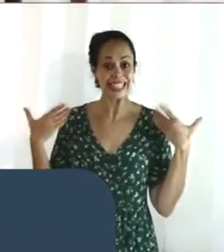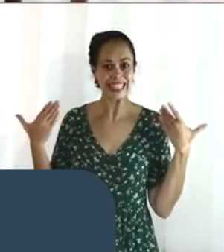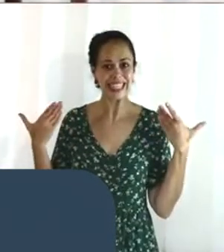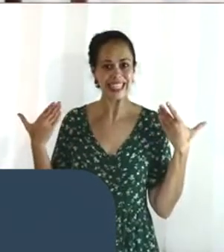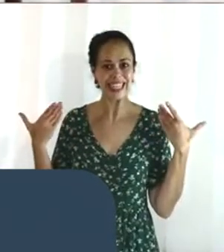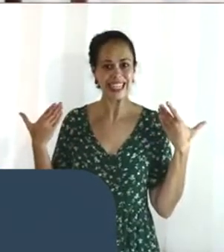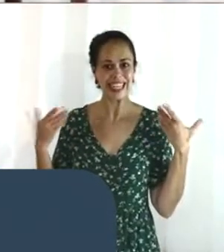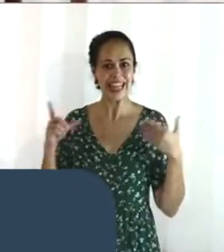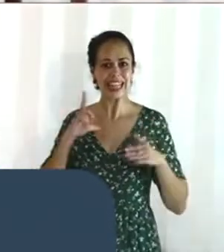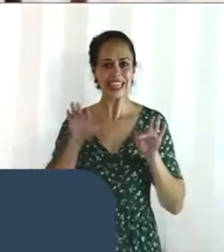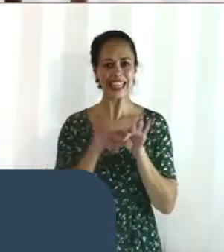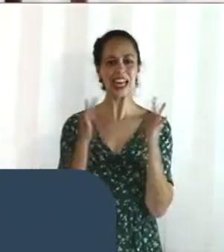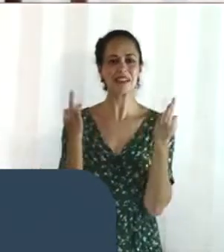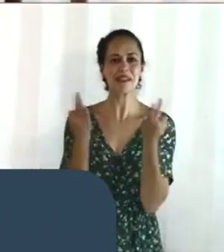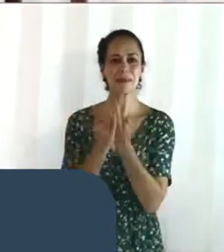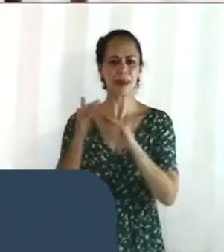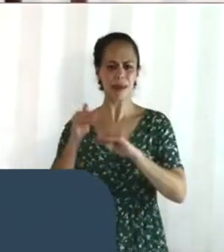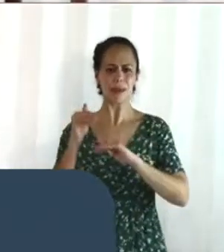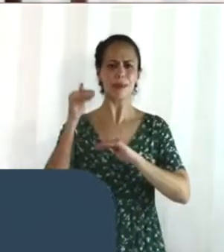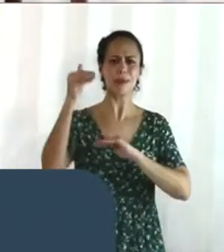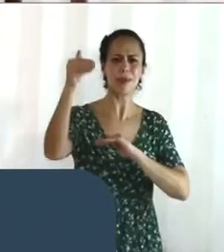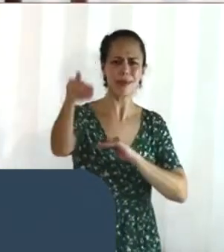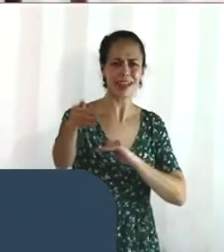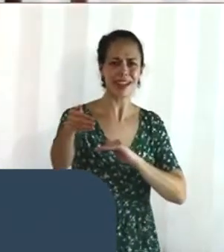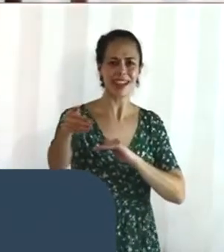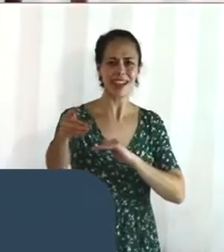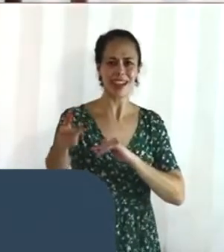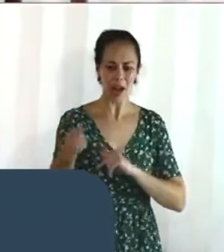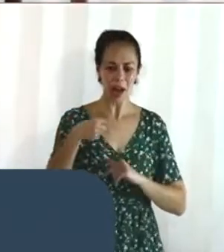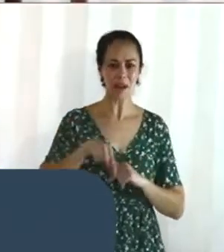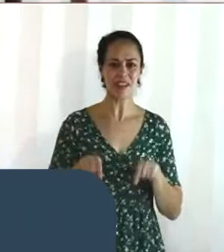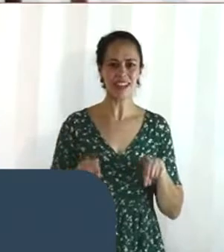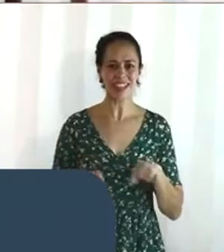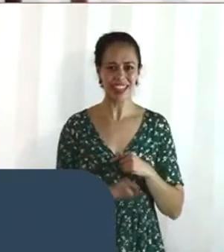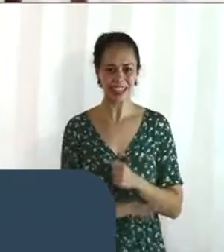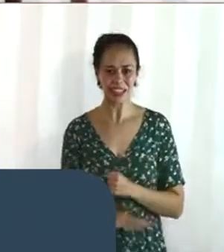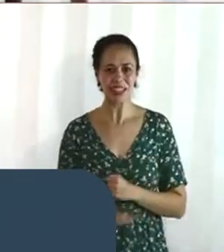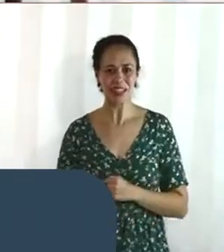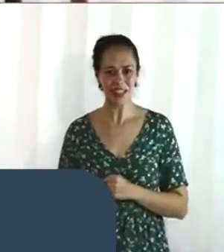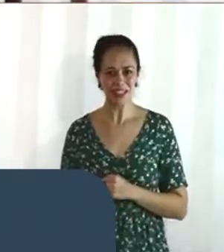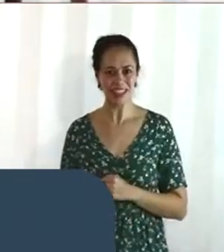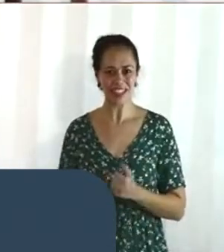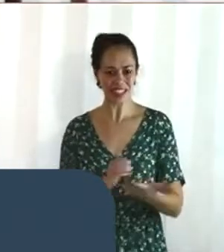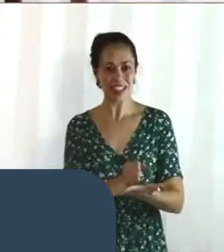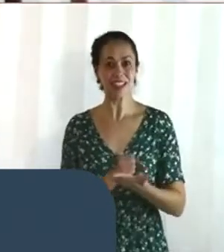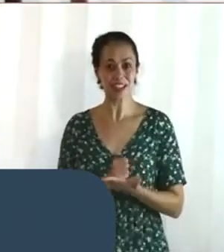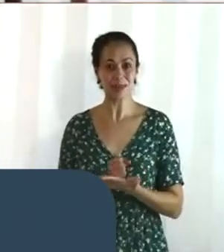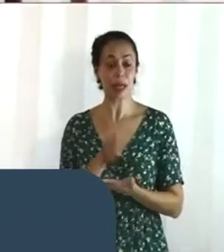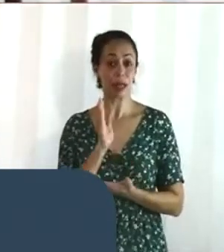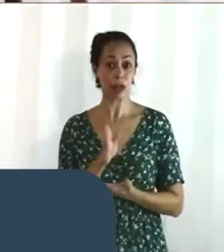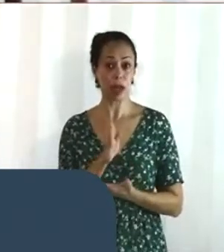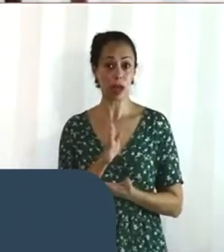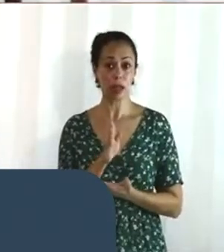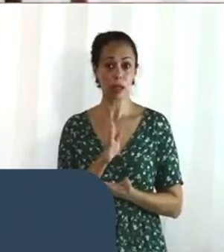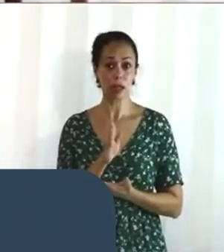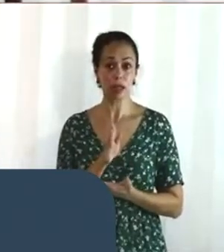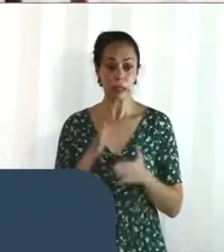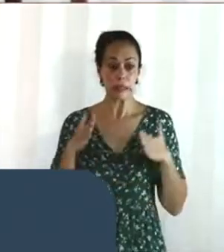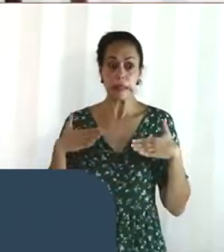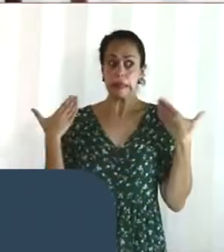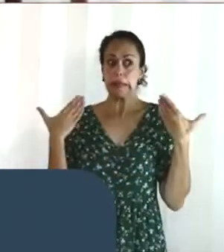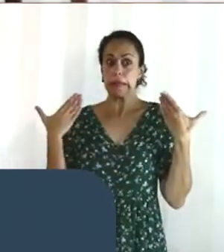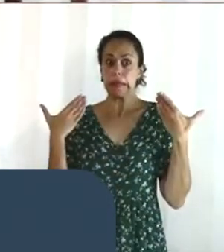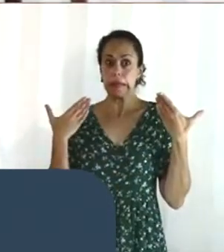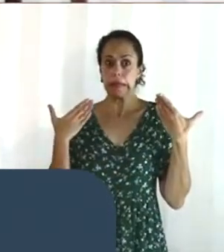família lá no fundo, Ricardo e a Cleide e os filhos. Como é bom, depois do susto que passaram, né? Poder